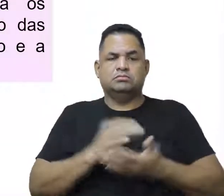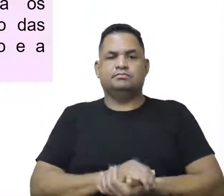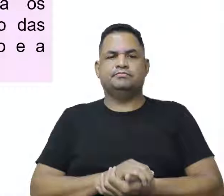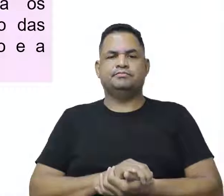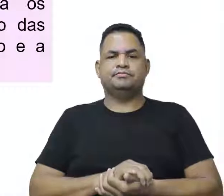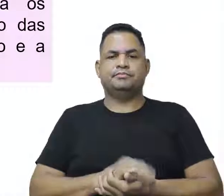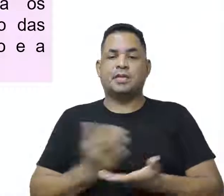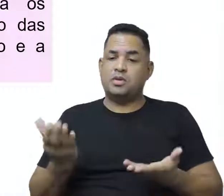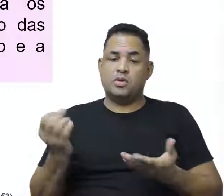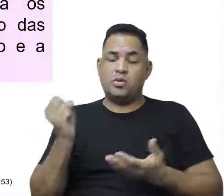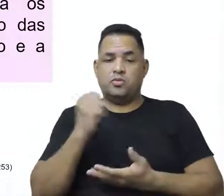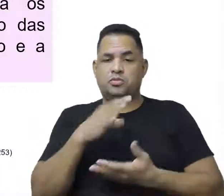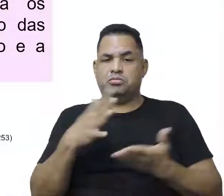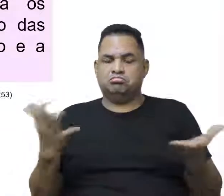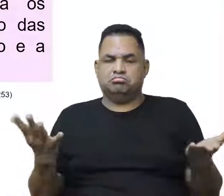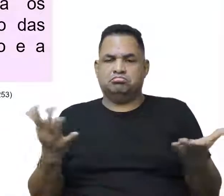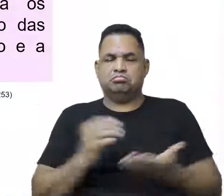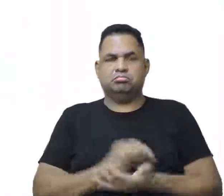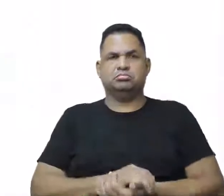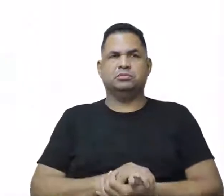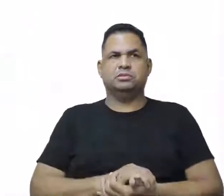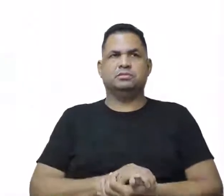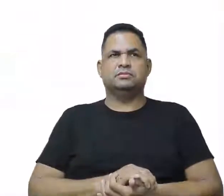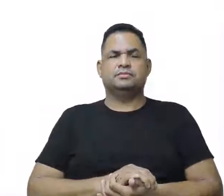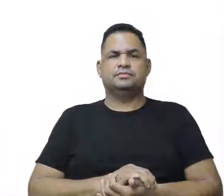né? Recente, inclusive.